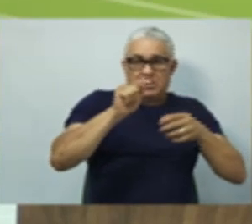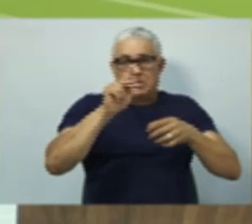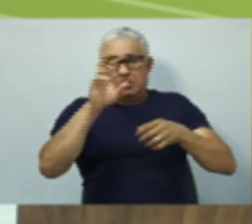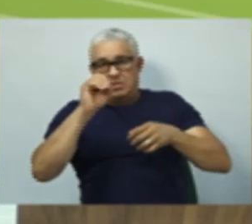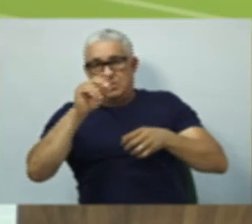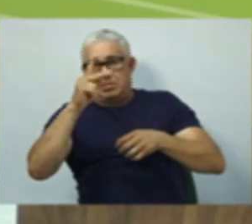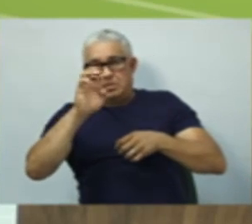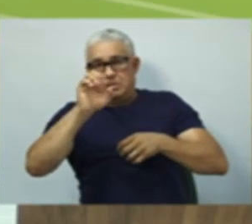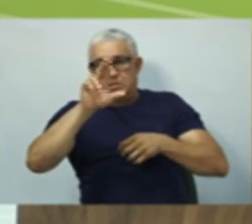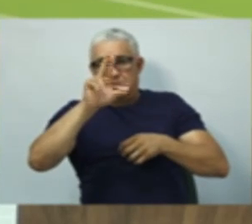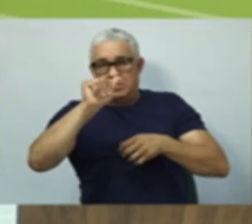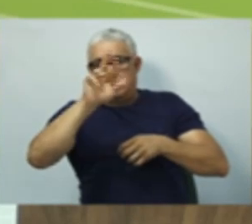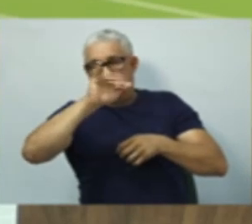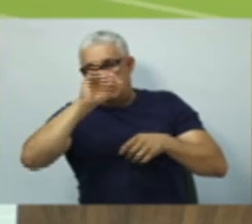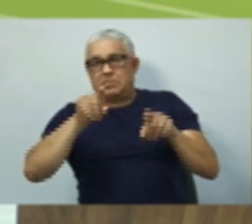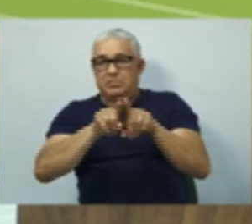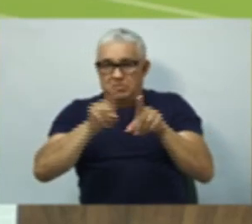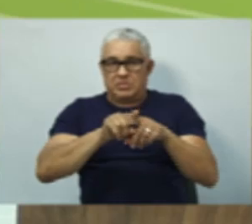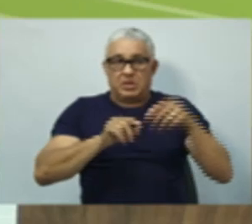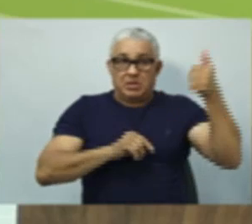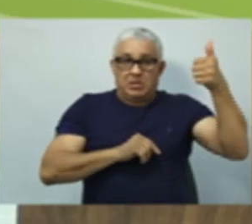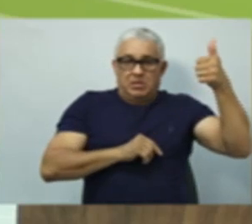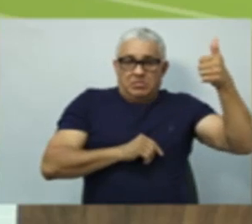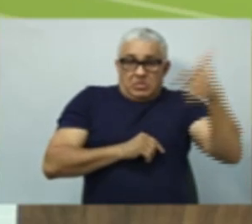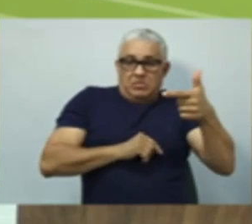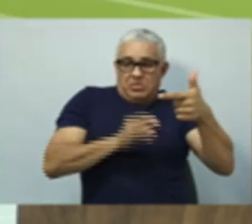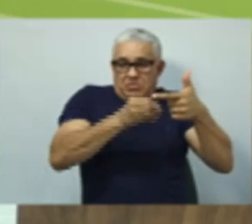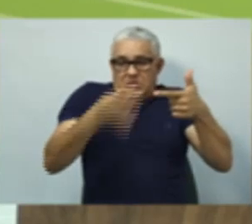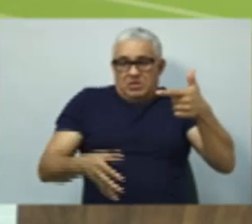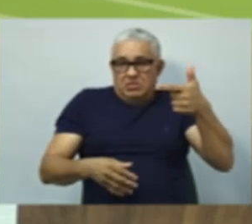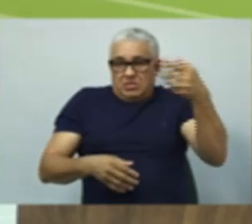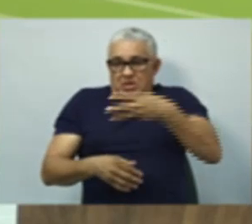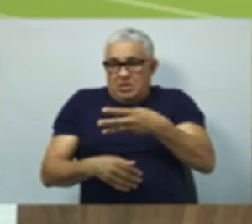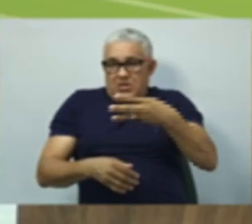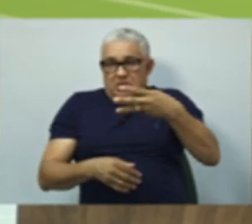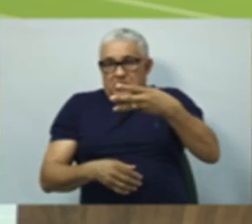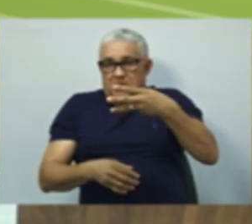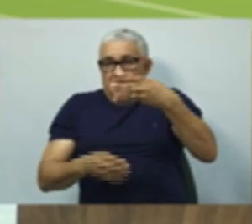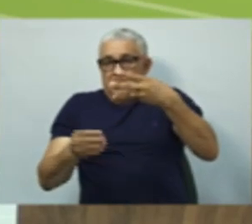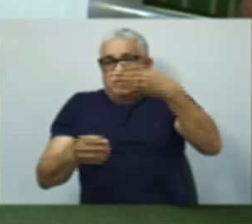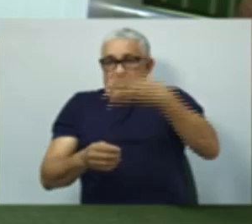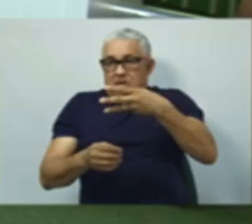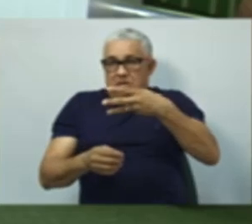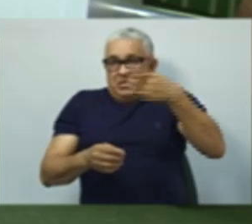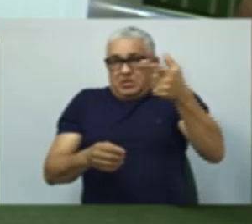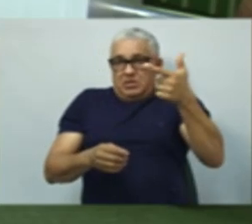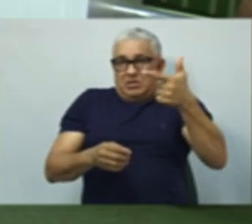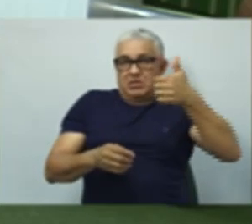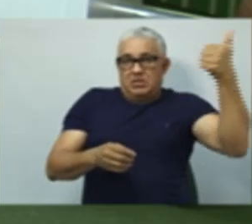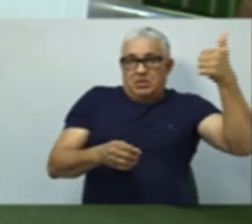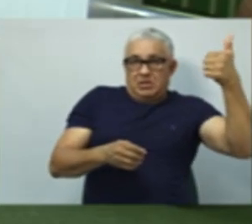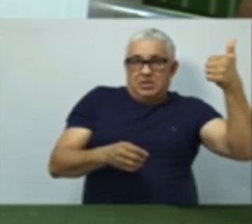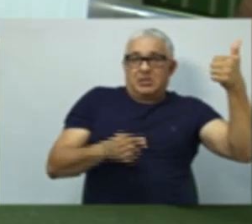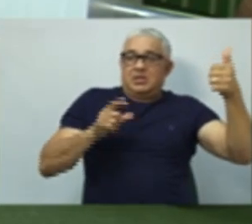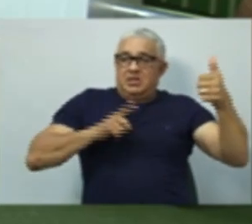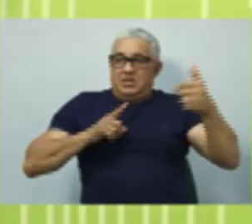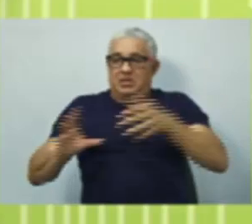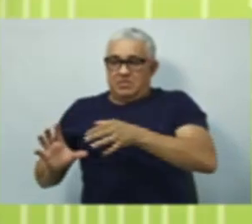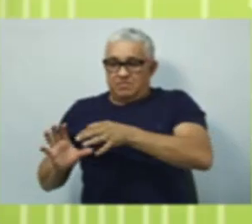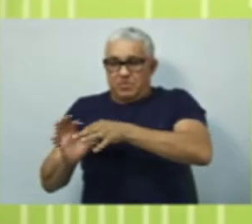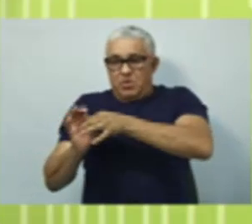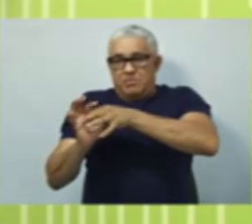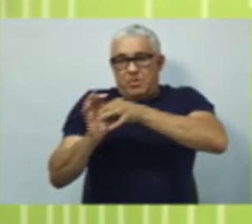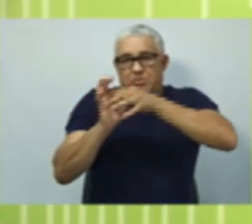setor primário fornece por secundário, secundário por terciário e assim vai. E vai gerando uma rede de